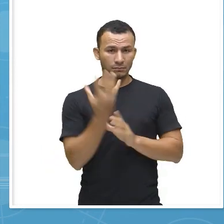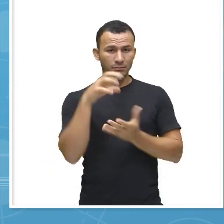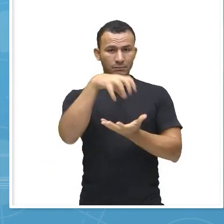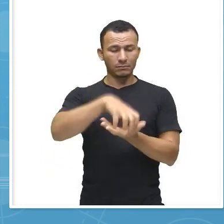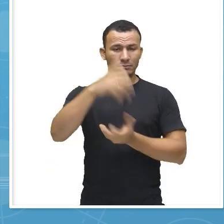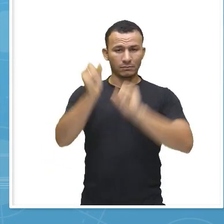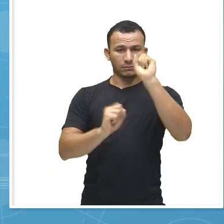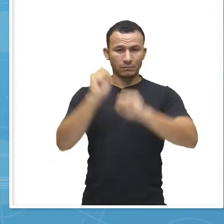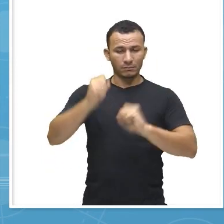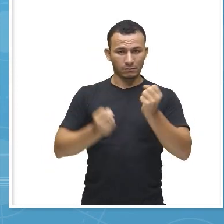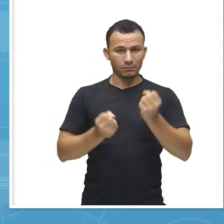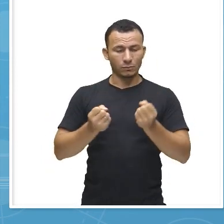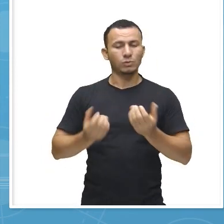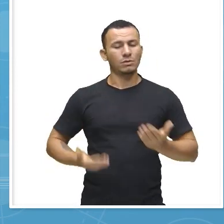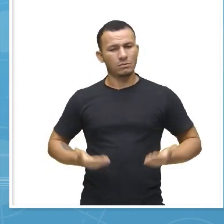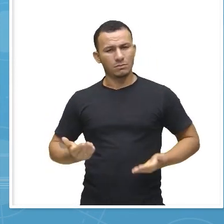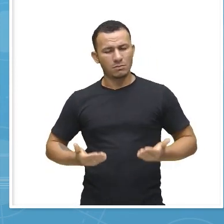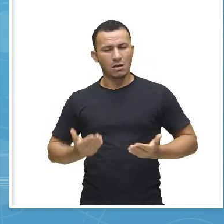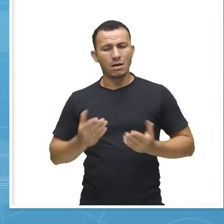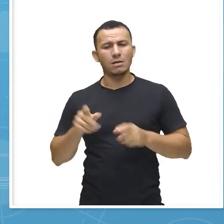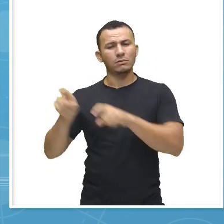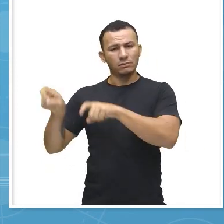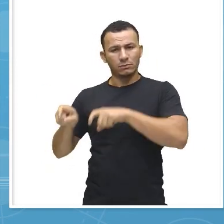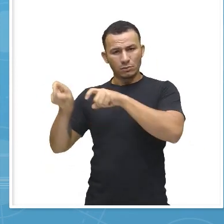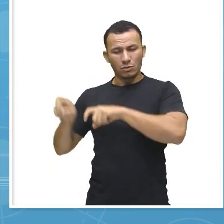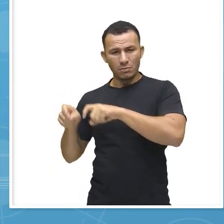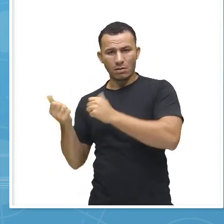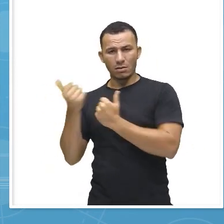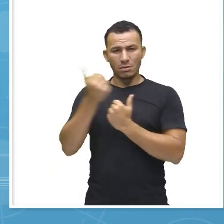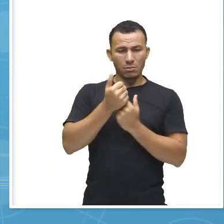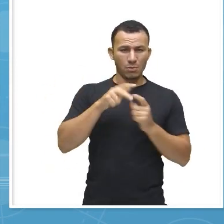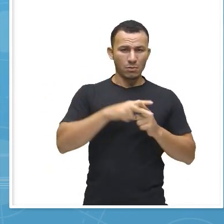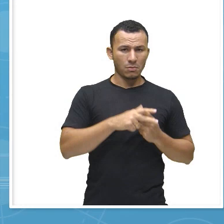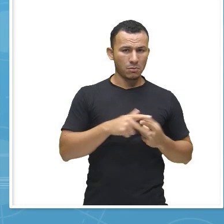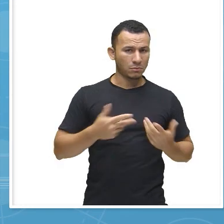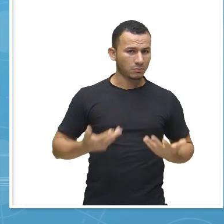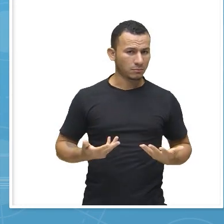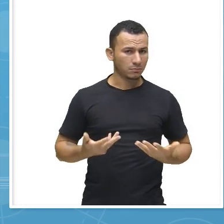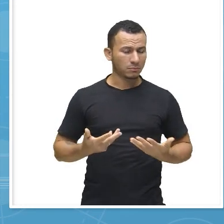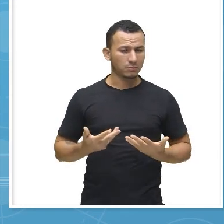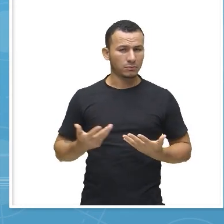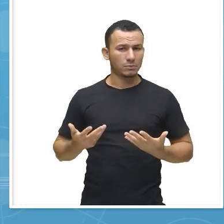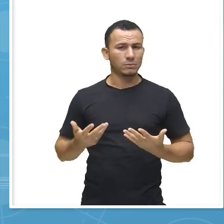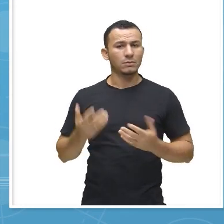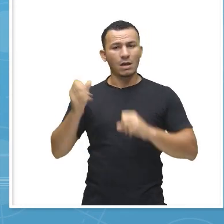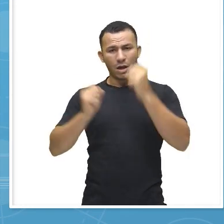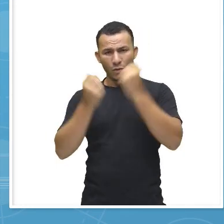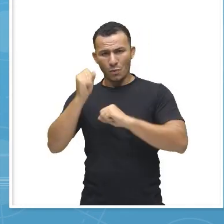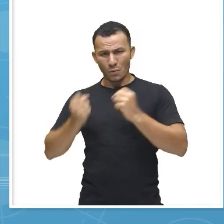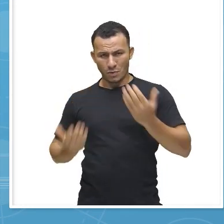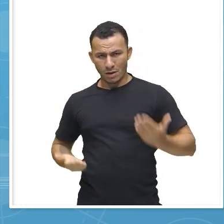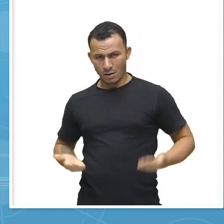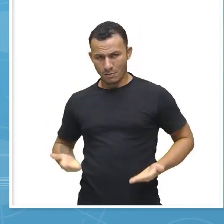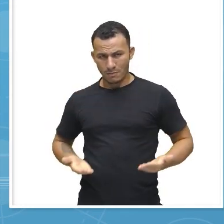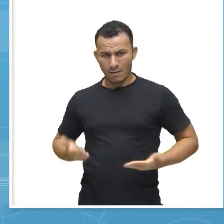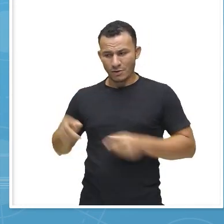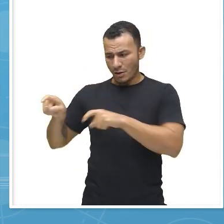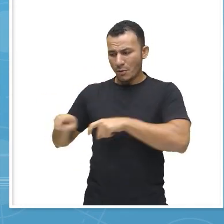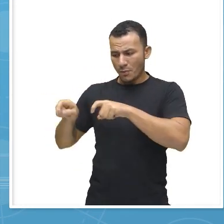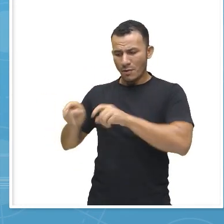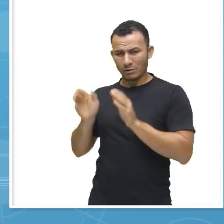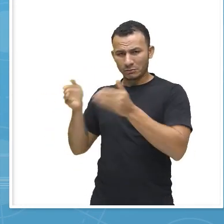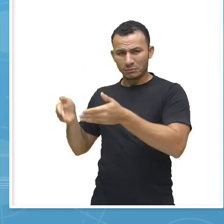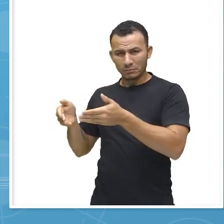indústria doméstica rural em substituição às oficinas. Não era uma indústria doméstica rural, né, gente? Era uma indústria voltada